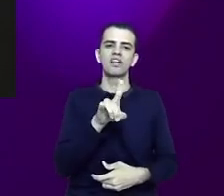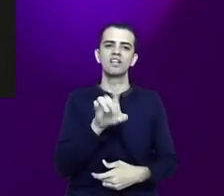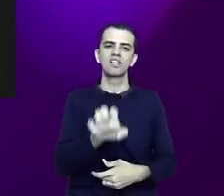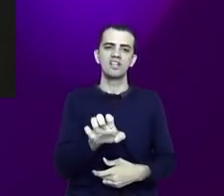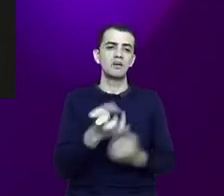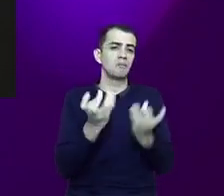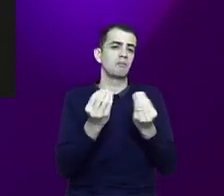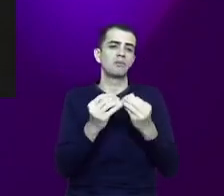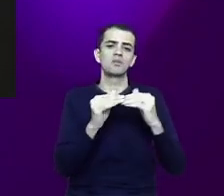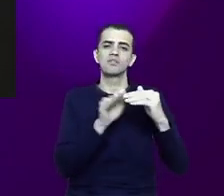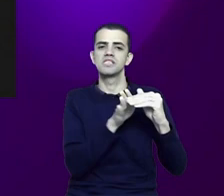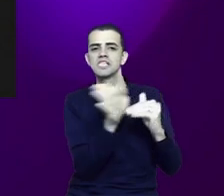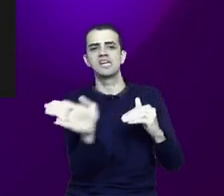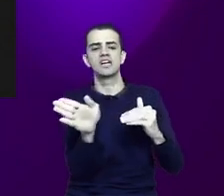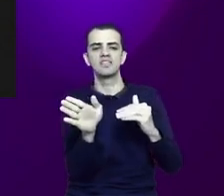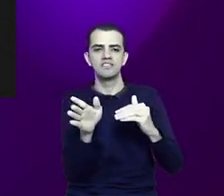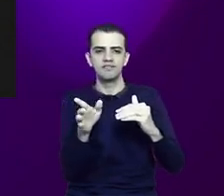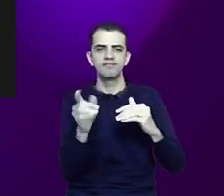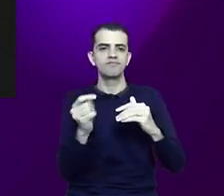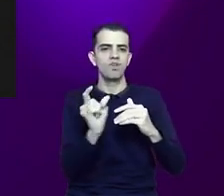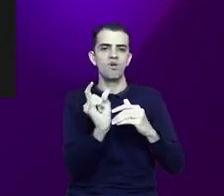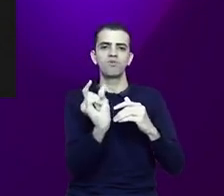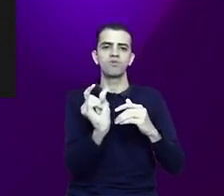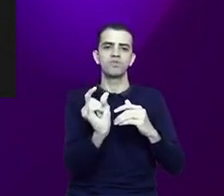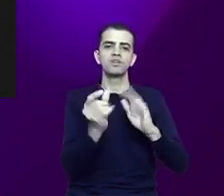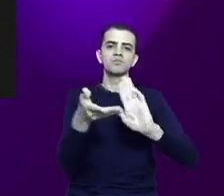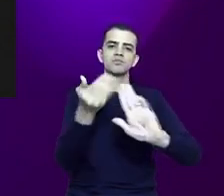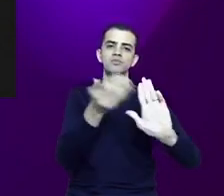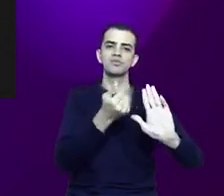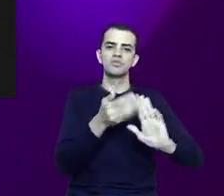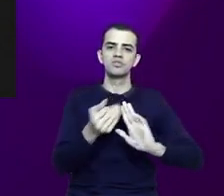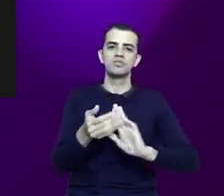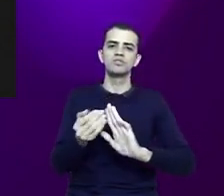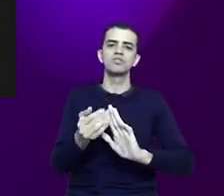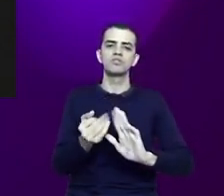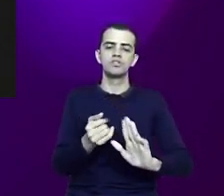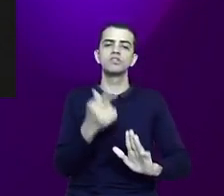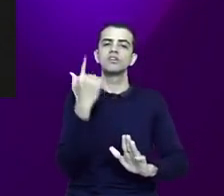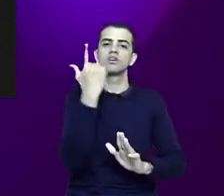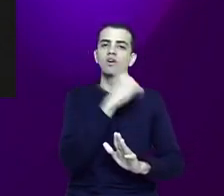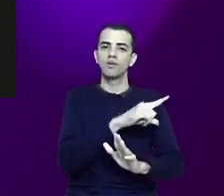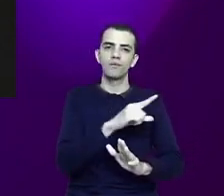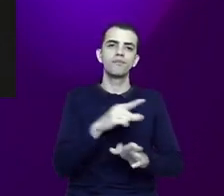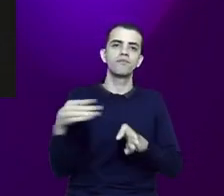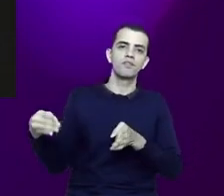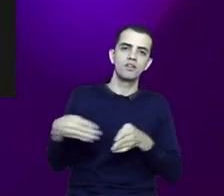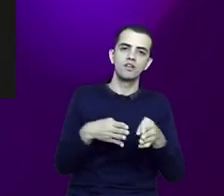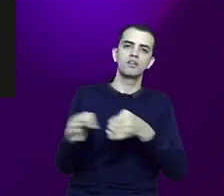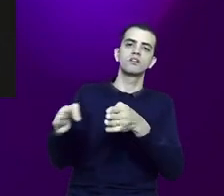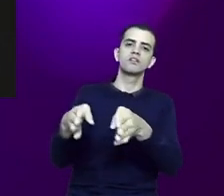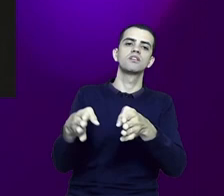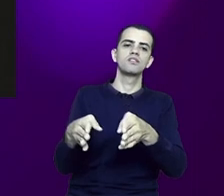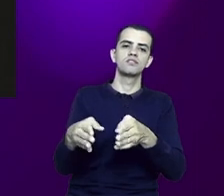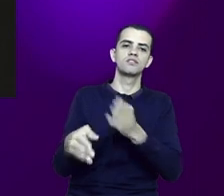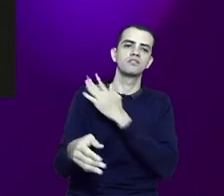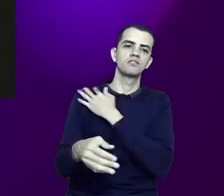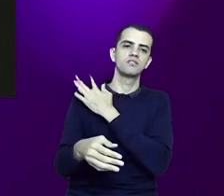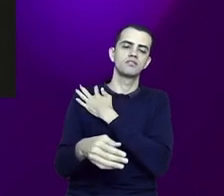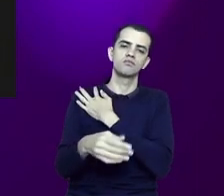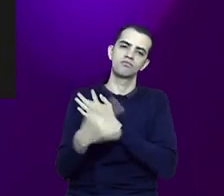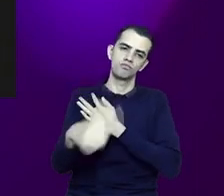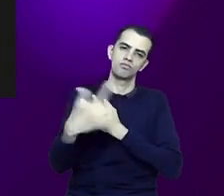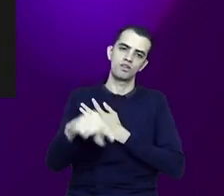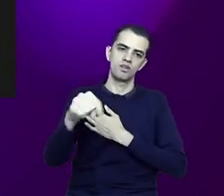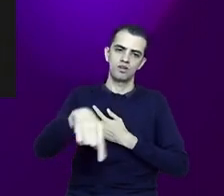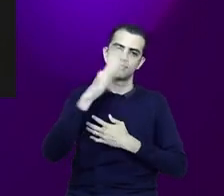com um enxerto muito grande. Então, o uso das tecnologias, visto que a gente não tem a navegação ainda no Brasil para prótese de ombro. Outra coisa que a